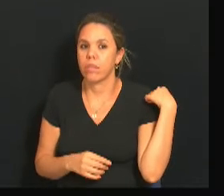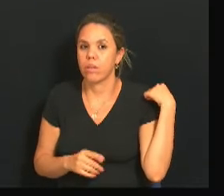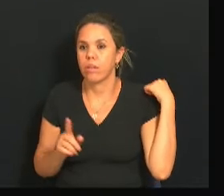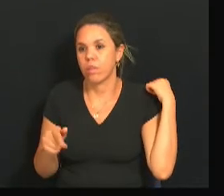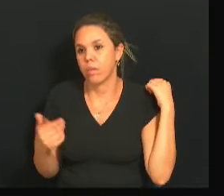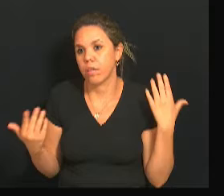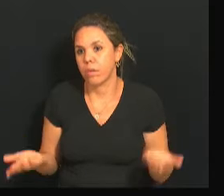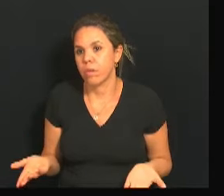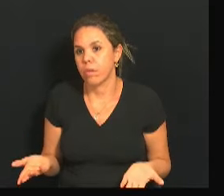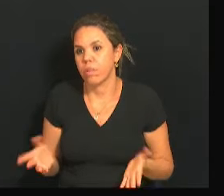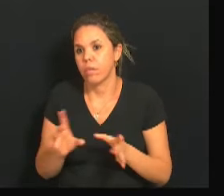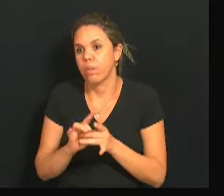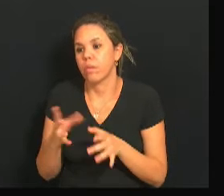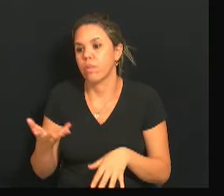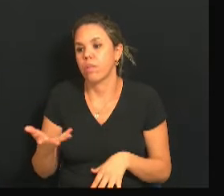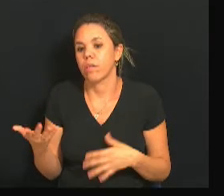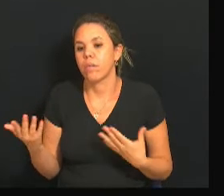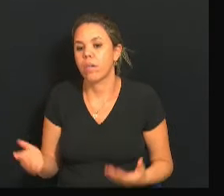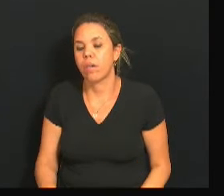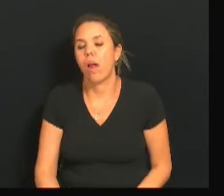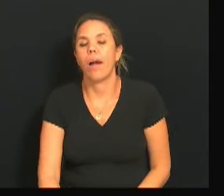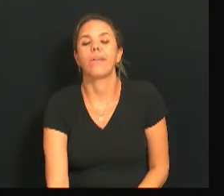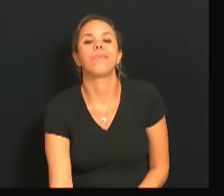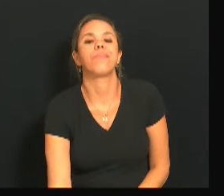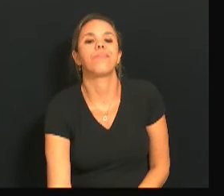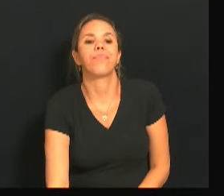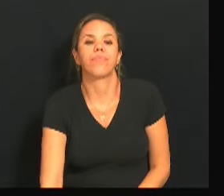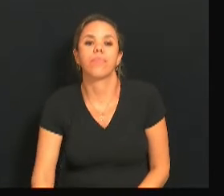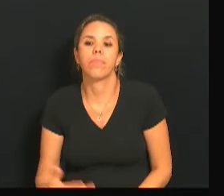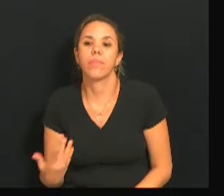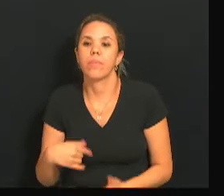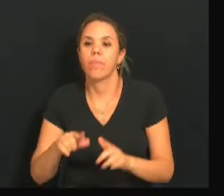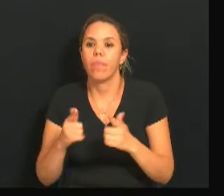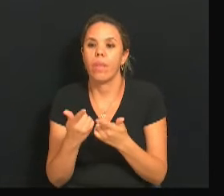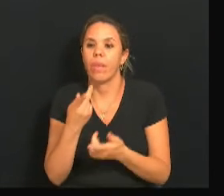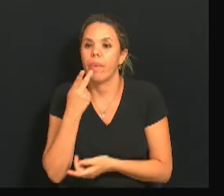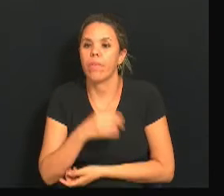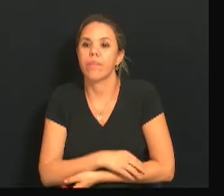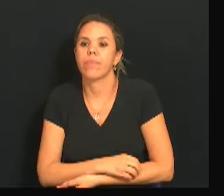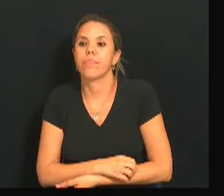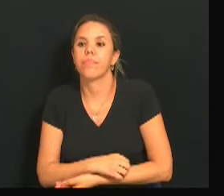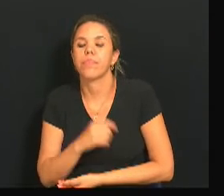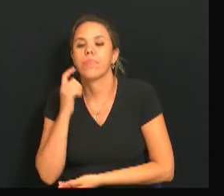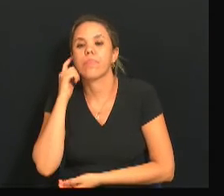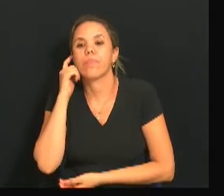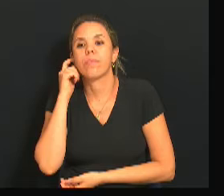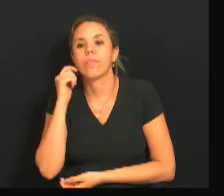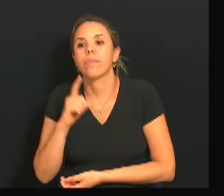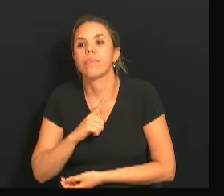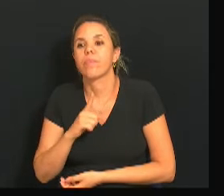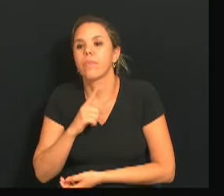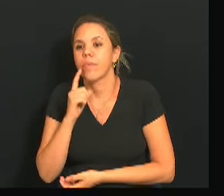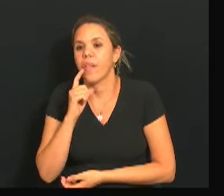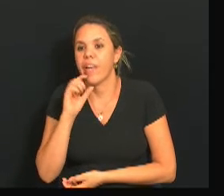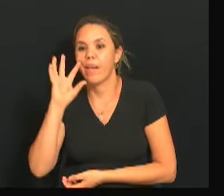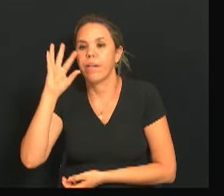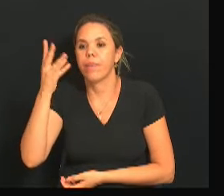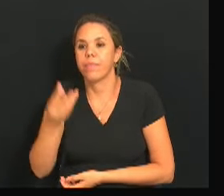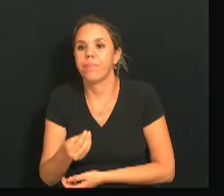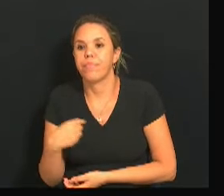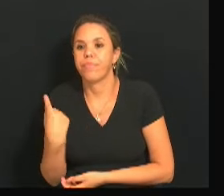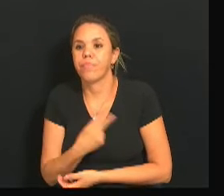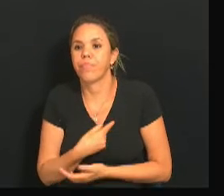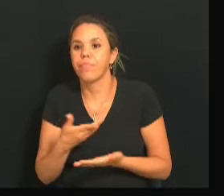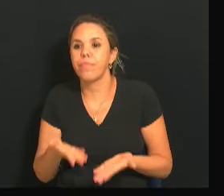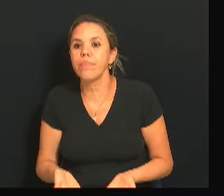né? Democraticamente. Então, quando a gente fala em gestão, a gente também, assim, a gente tem que ter uma compreensão, né, para nós, de